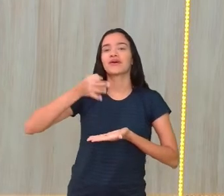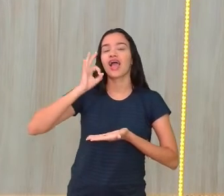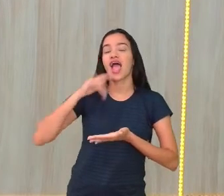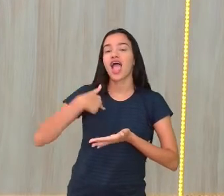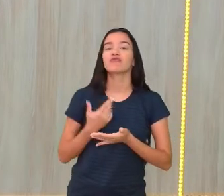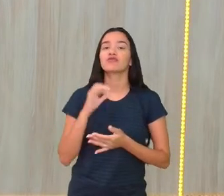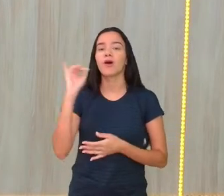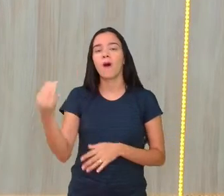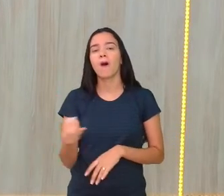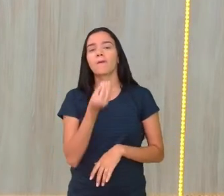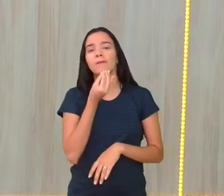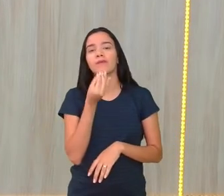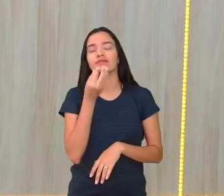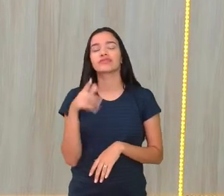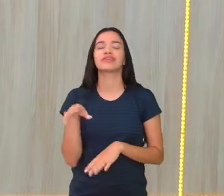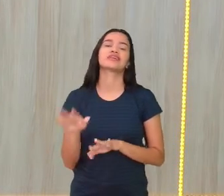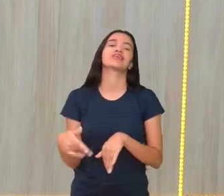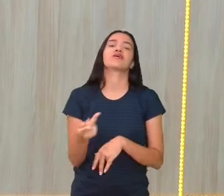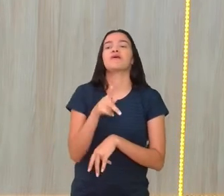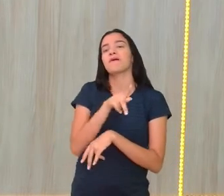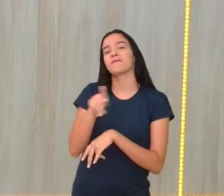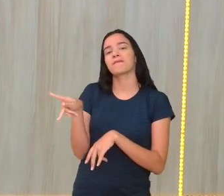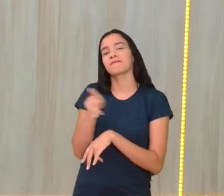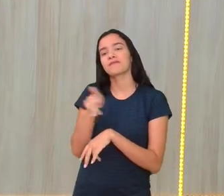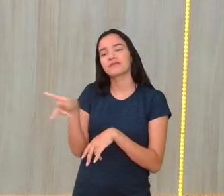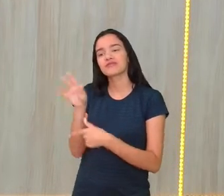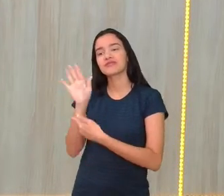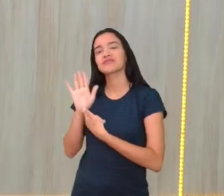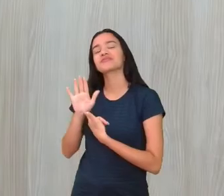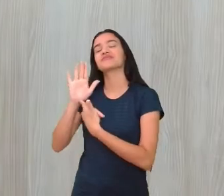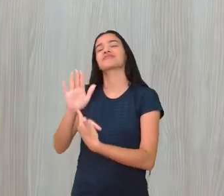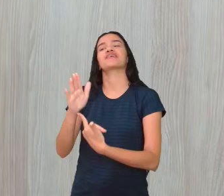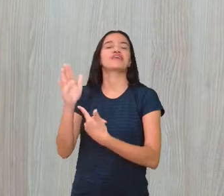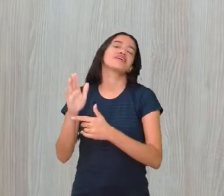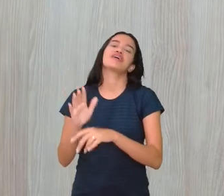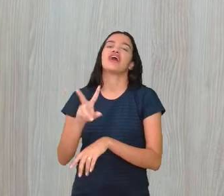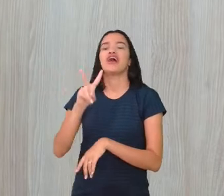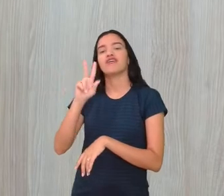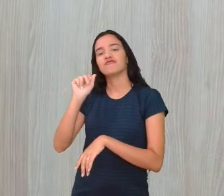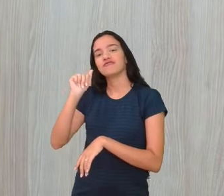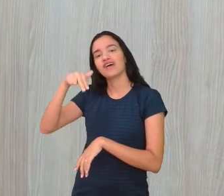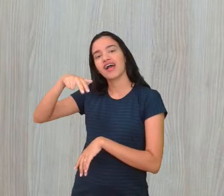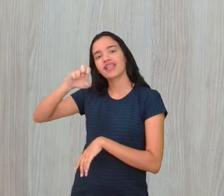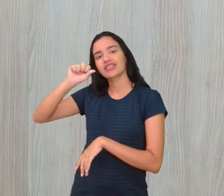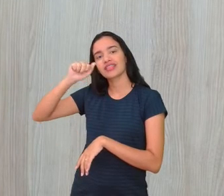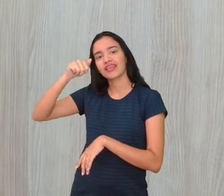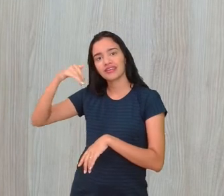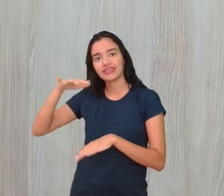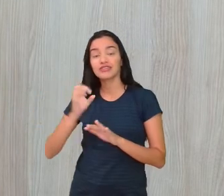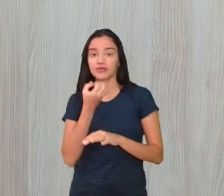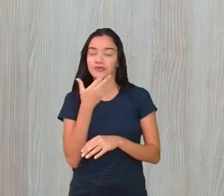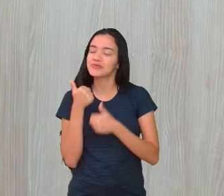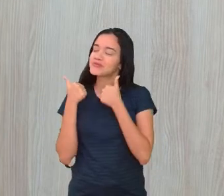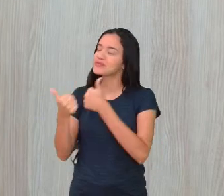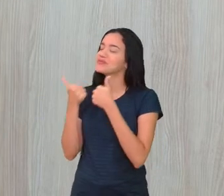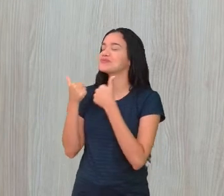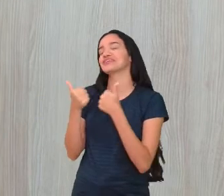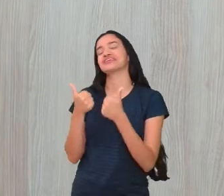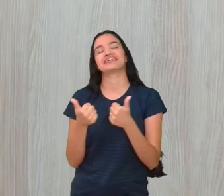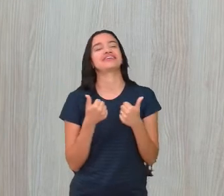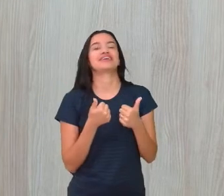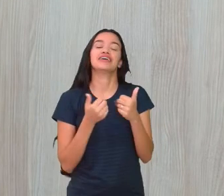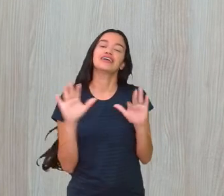a oportunidade para ela se apresentar mais uma vez. Professora Vanessa, aí, tudo bom? Opa, tudo bom? Chegando